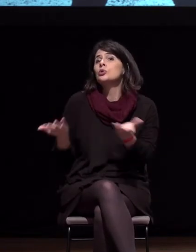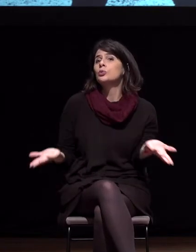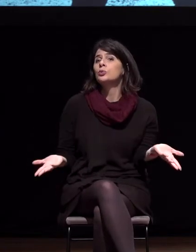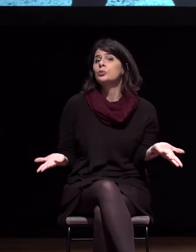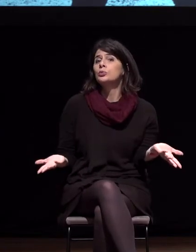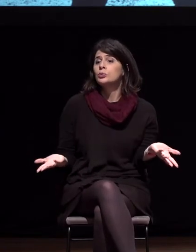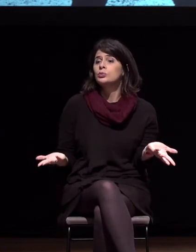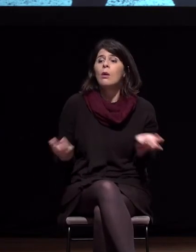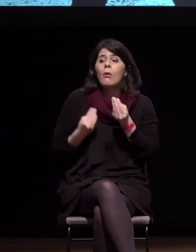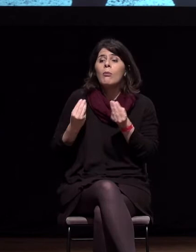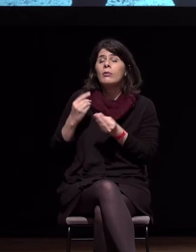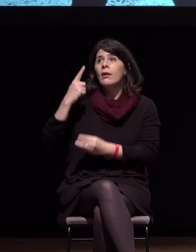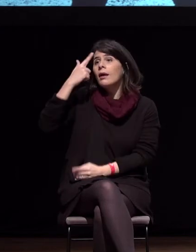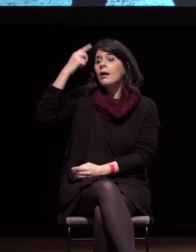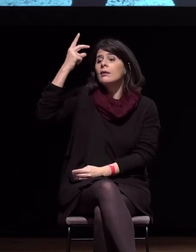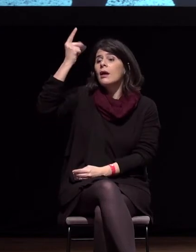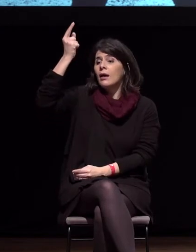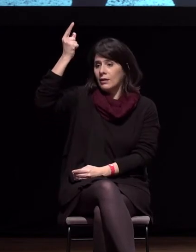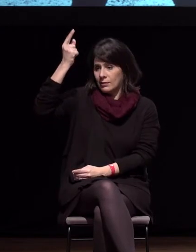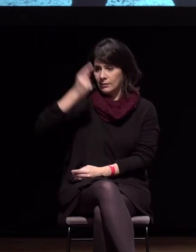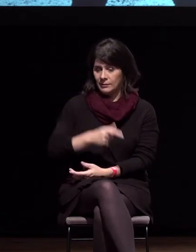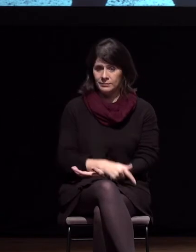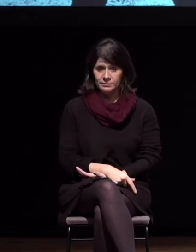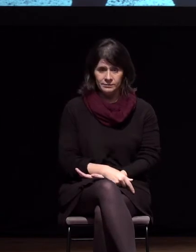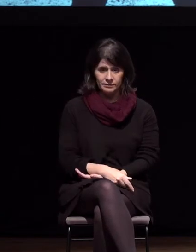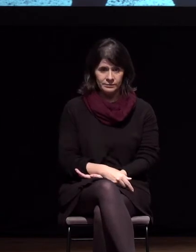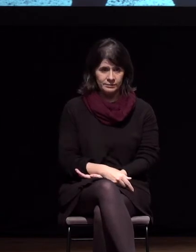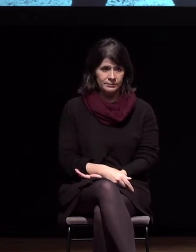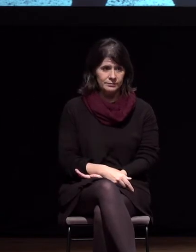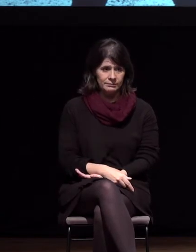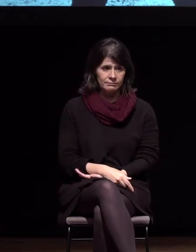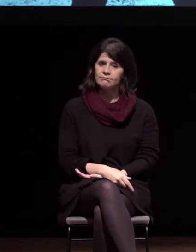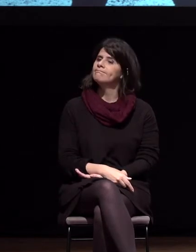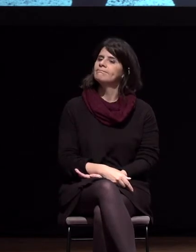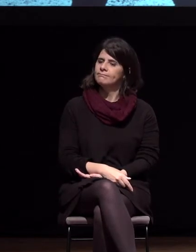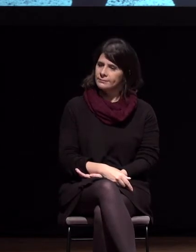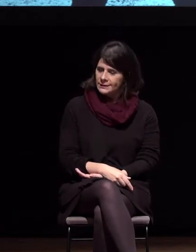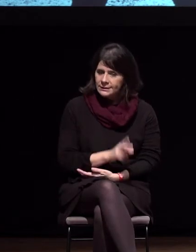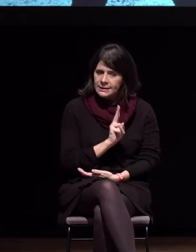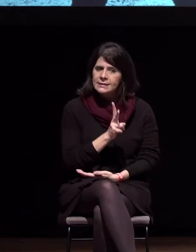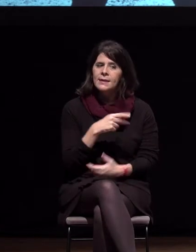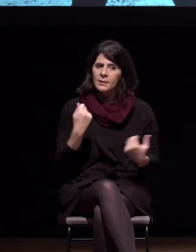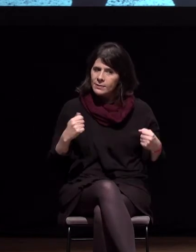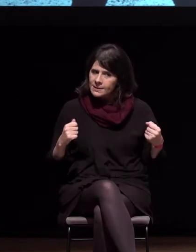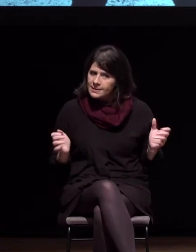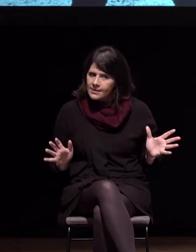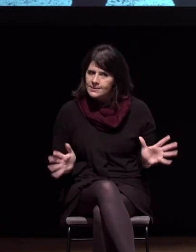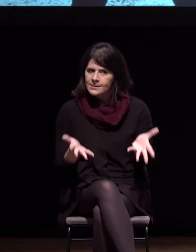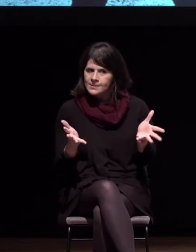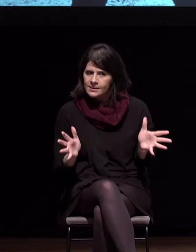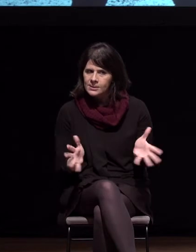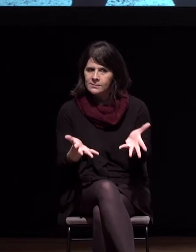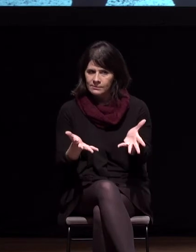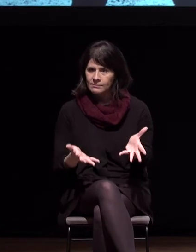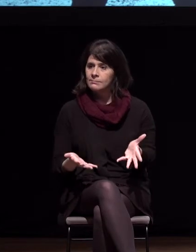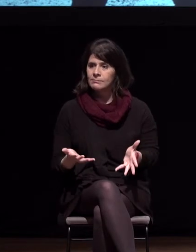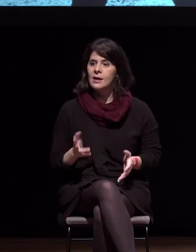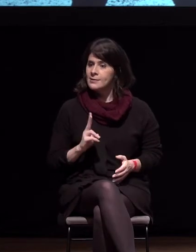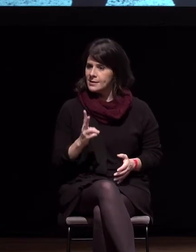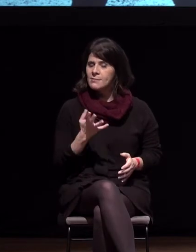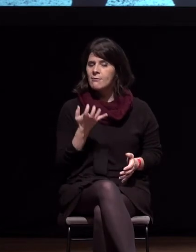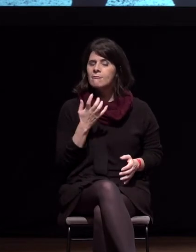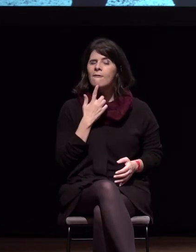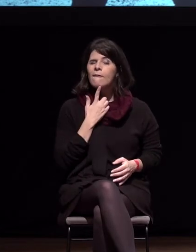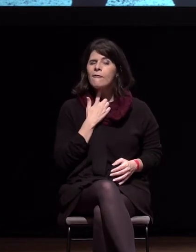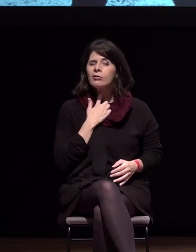foi o start para isso? Tá. Ela é sempre provocada, né? Eu quero sempre chegar em algum lugar. Eu não